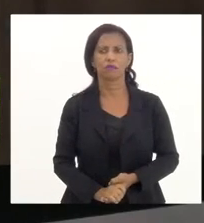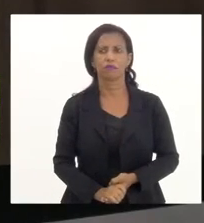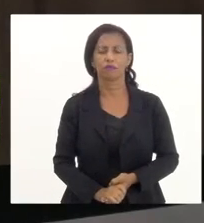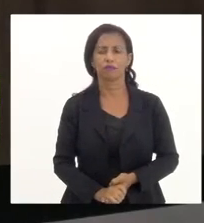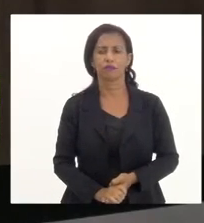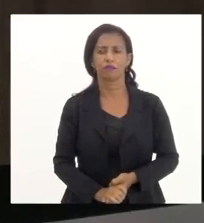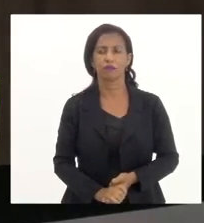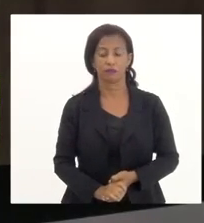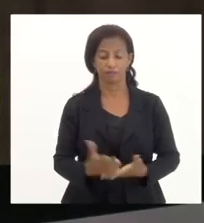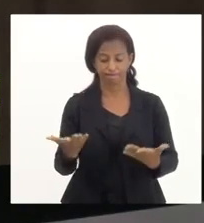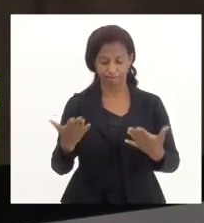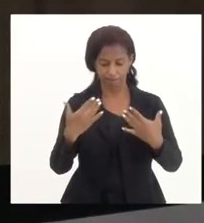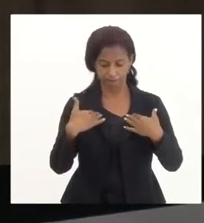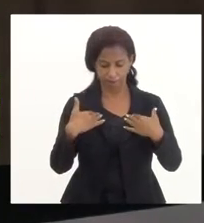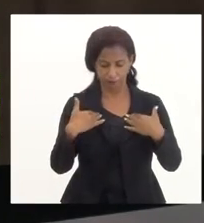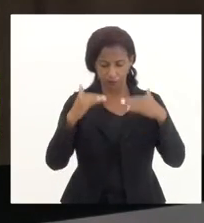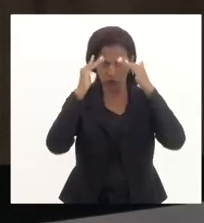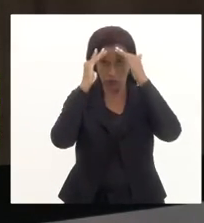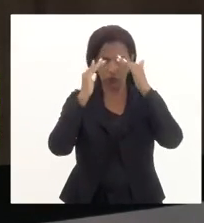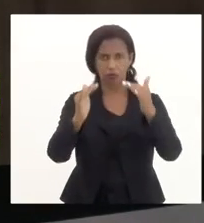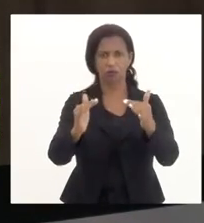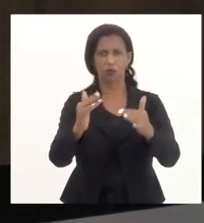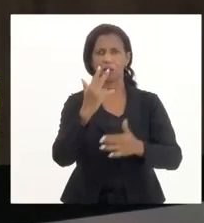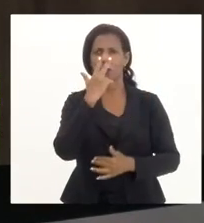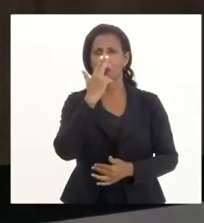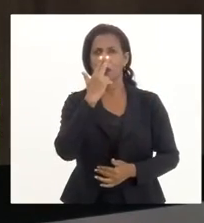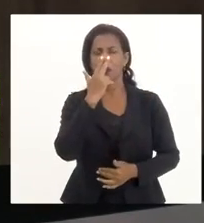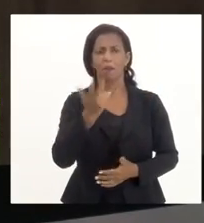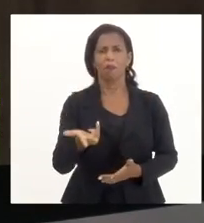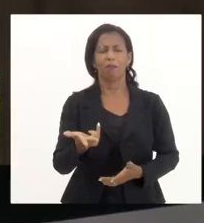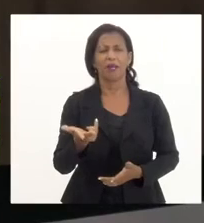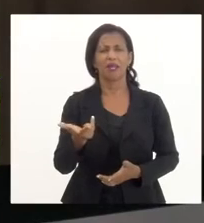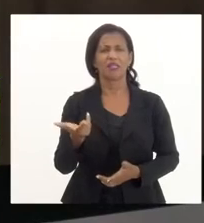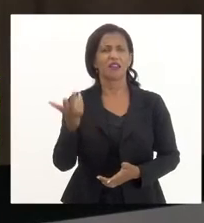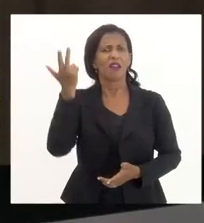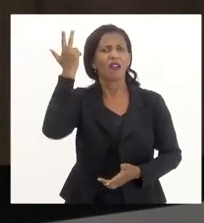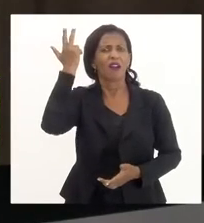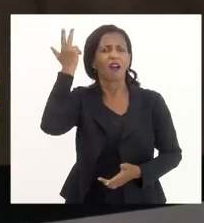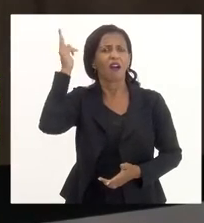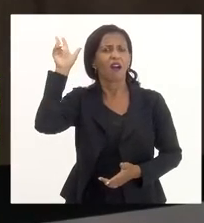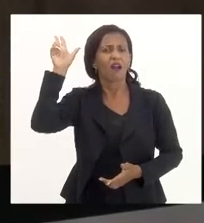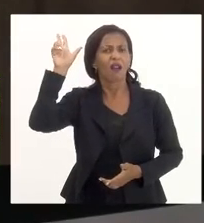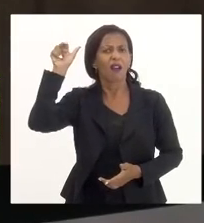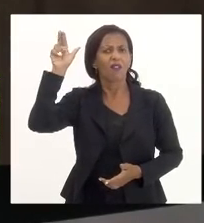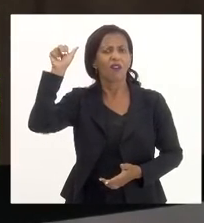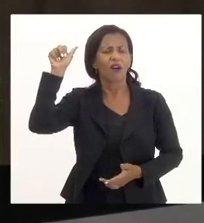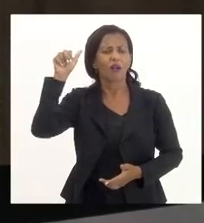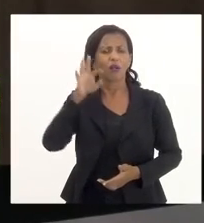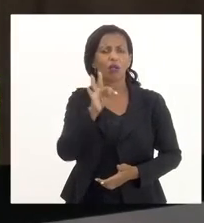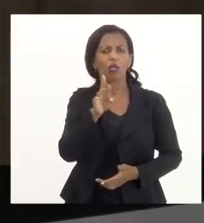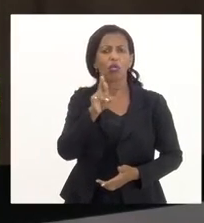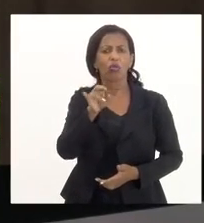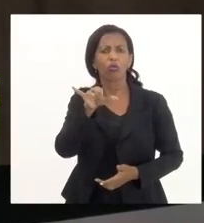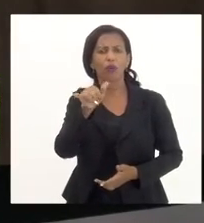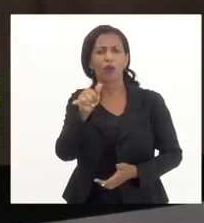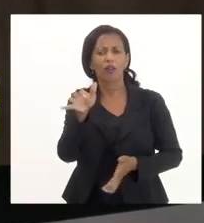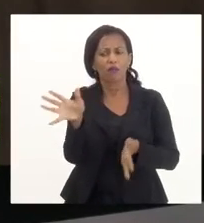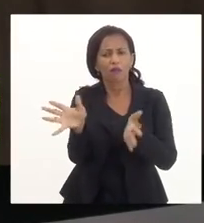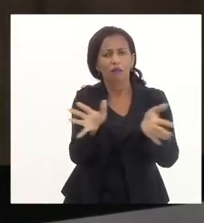E aí para mim com todo respeito parecer um cavalo de Troia uma manobra engenhosa